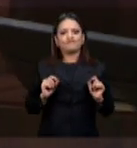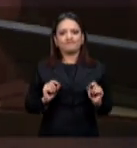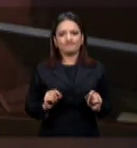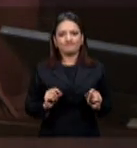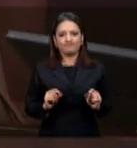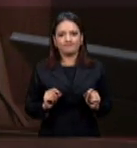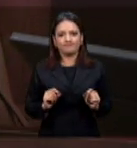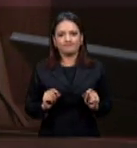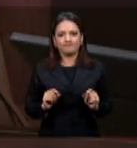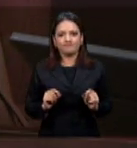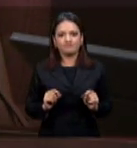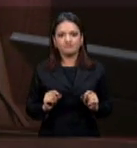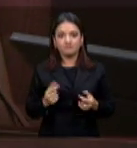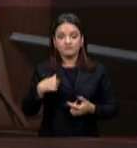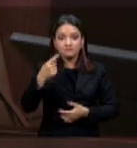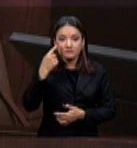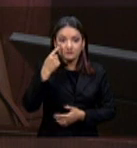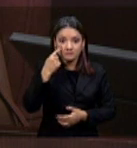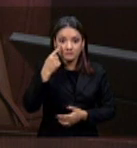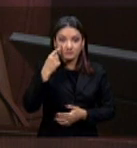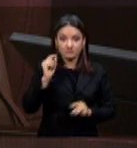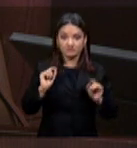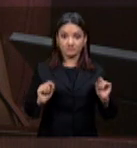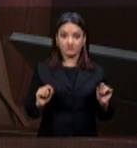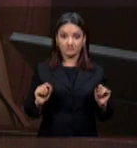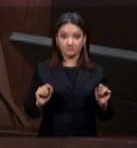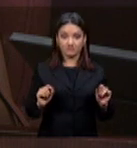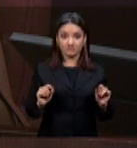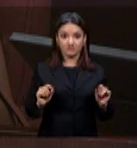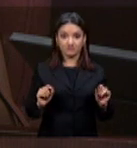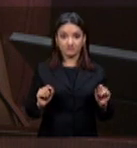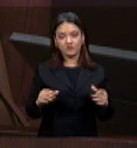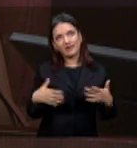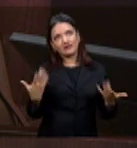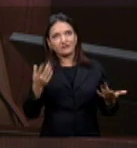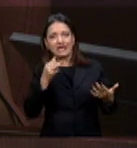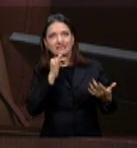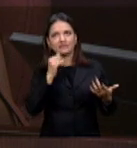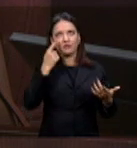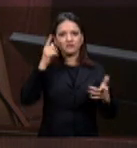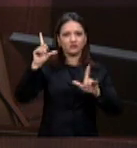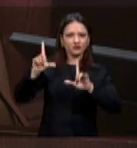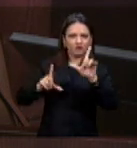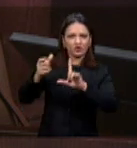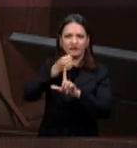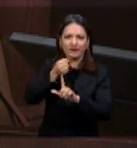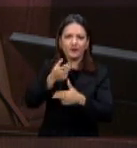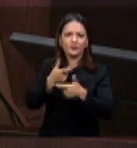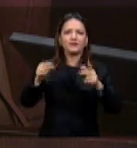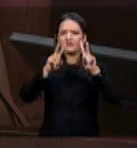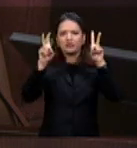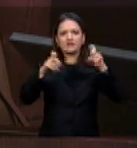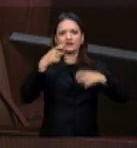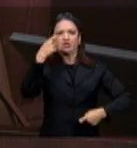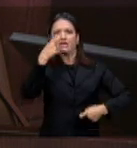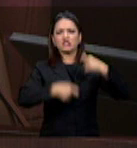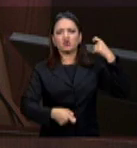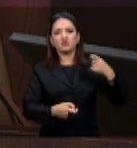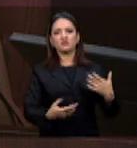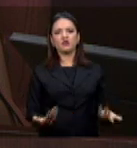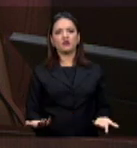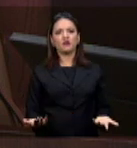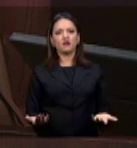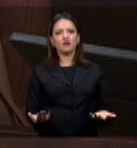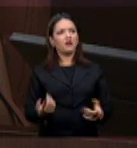todos vocês. Eu vejo sempre quando se fala, até no noticiário, algum caso de estupro, sempre tem aquela pergunta: mas por